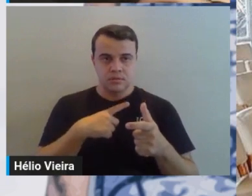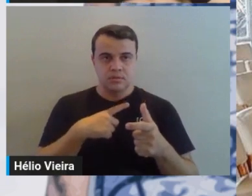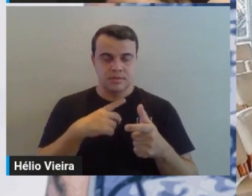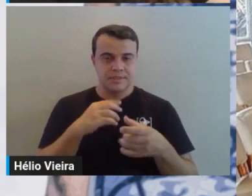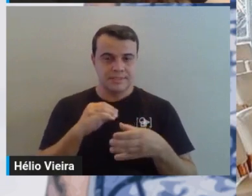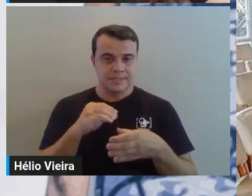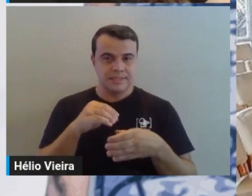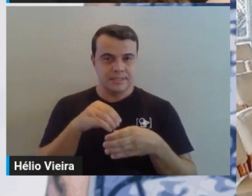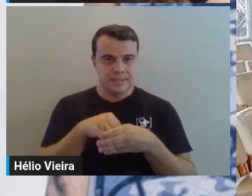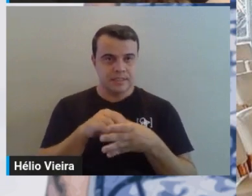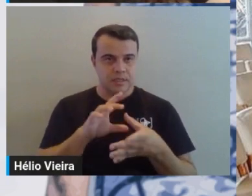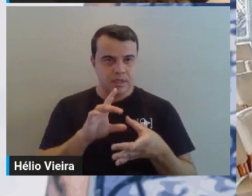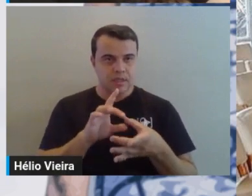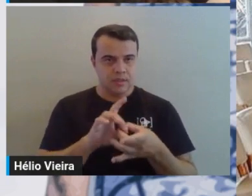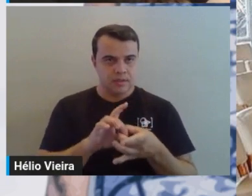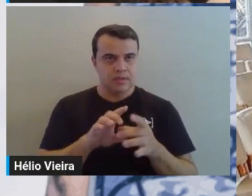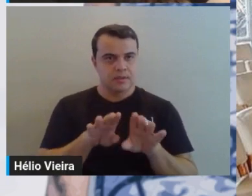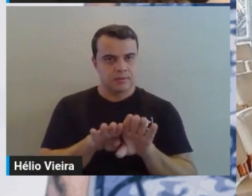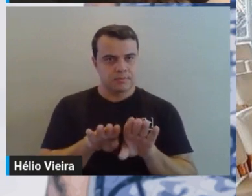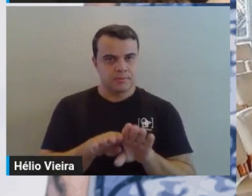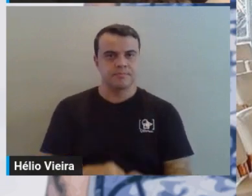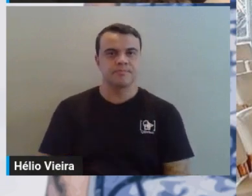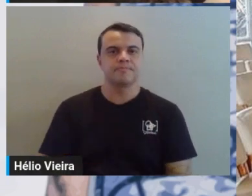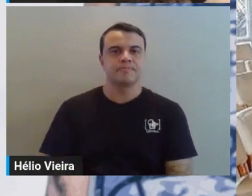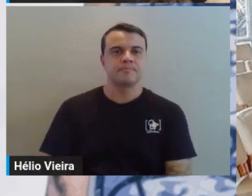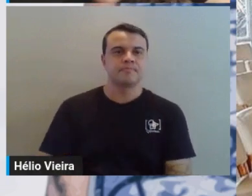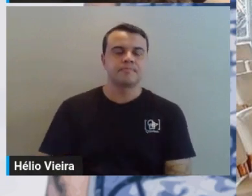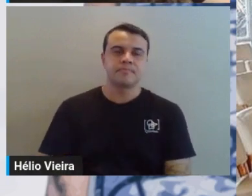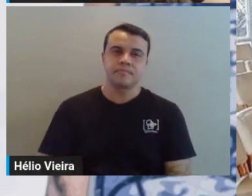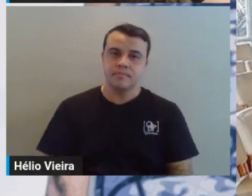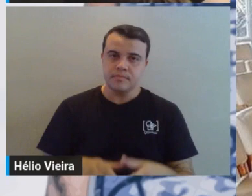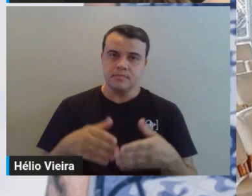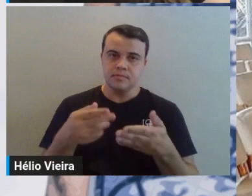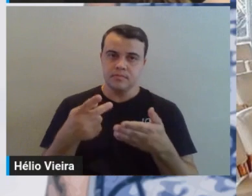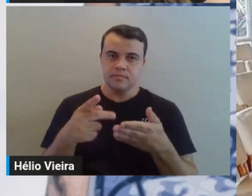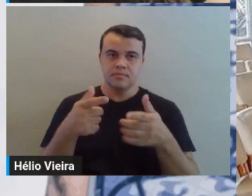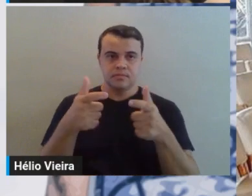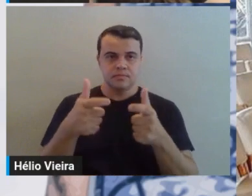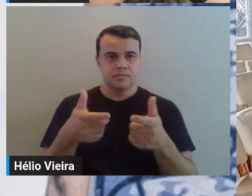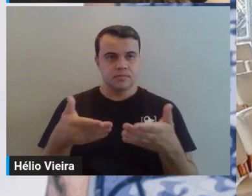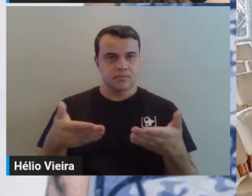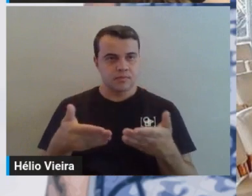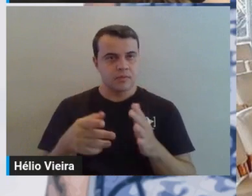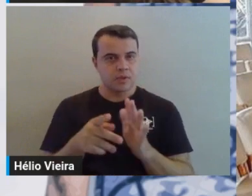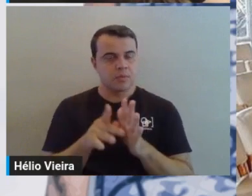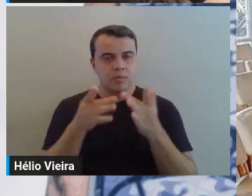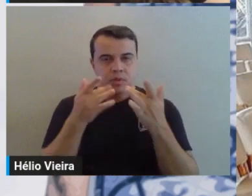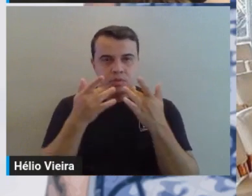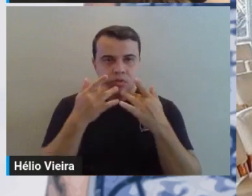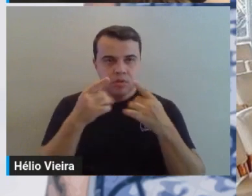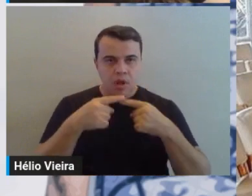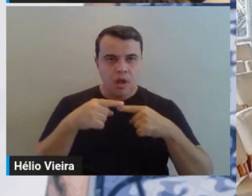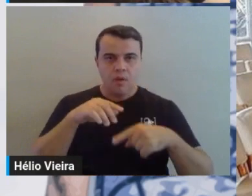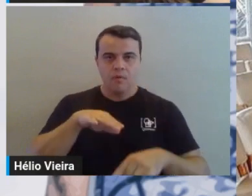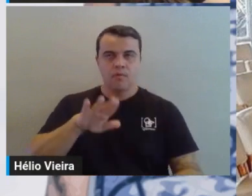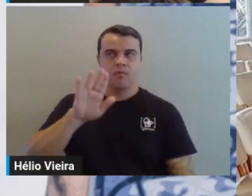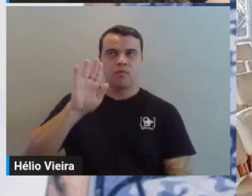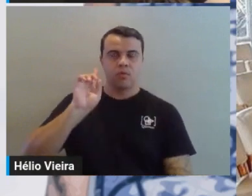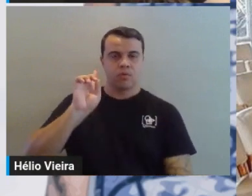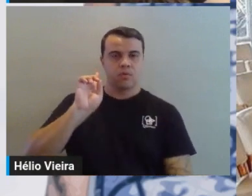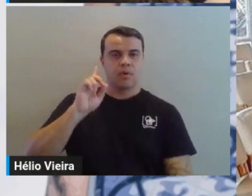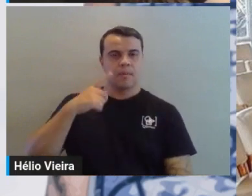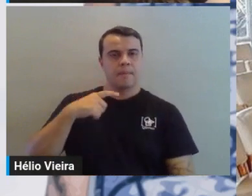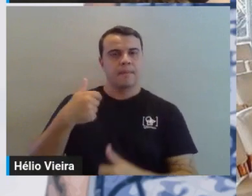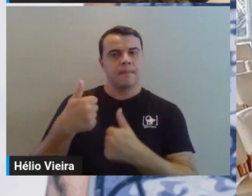né, e essa integração arquitetônica também. E essa parte do teatro ficaria ao fundo, né, mais próximo da